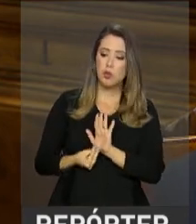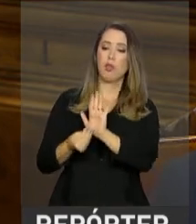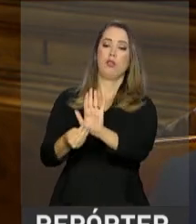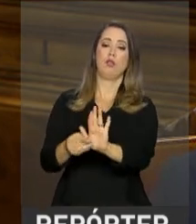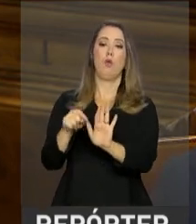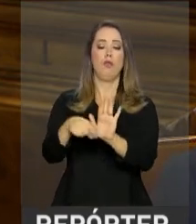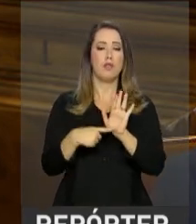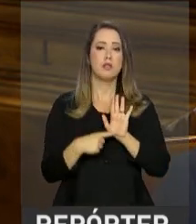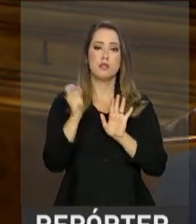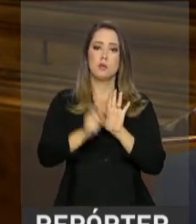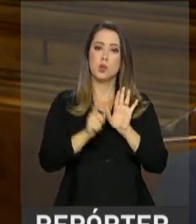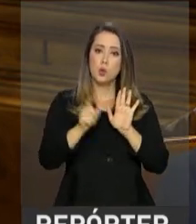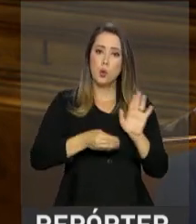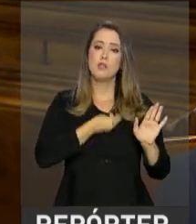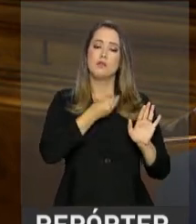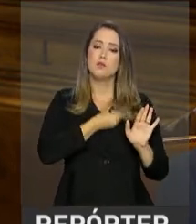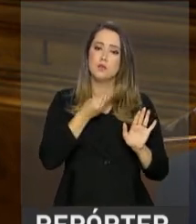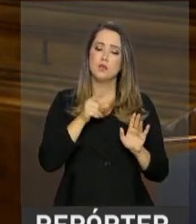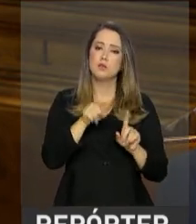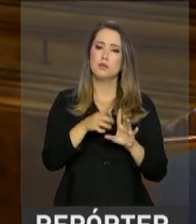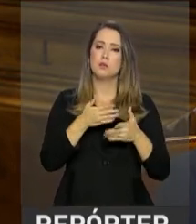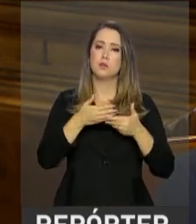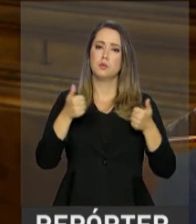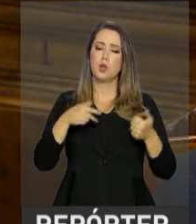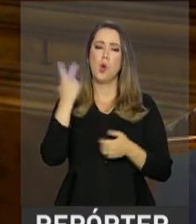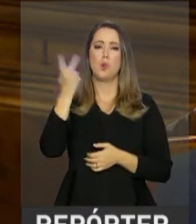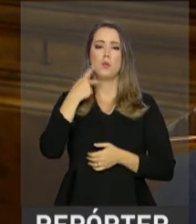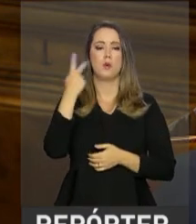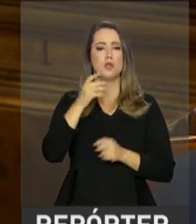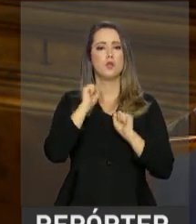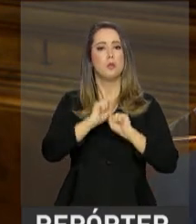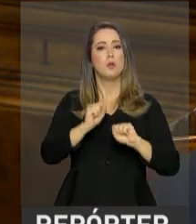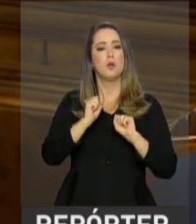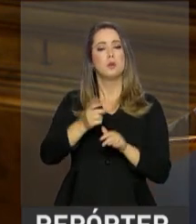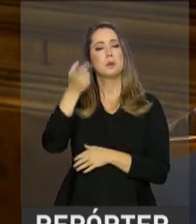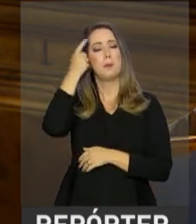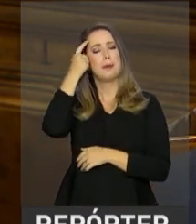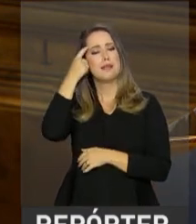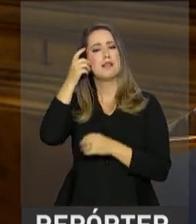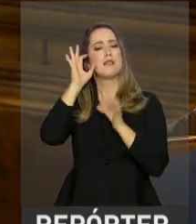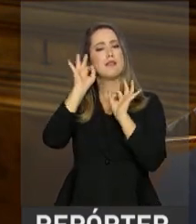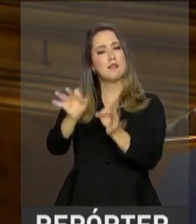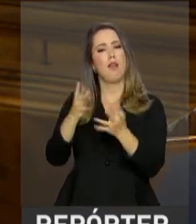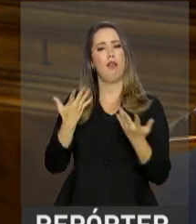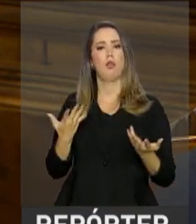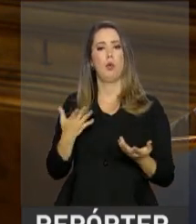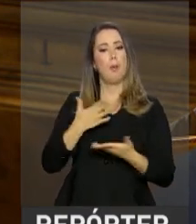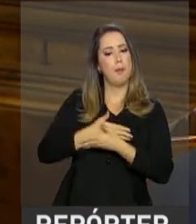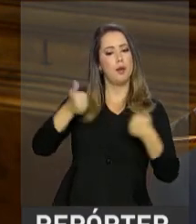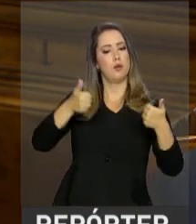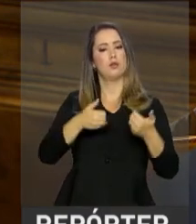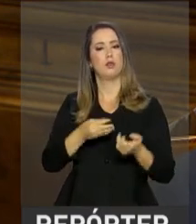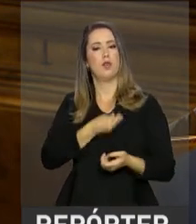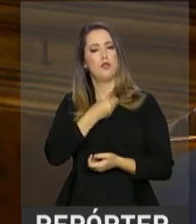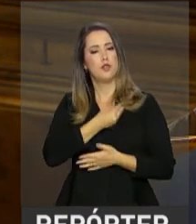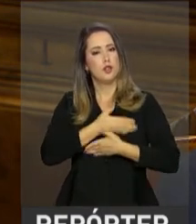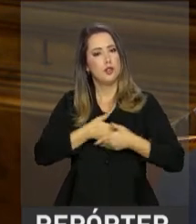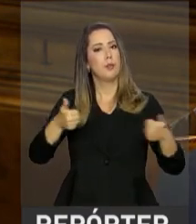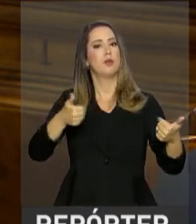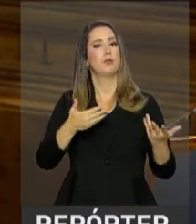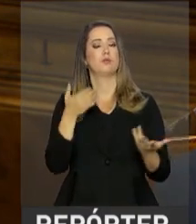essas pessoas para que políticas públicas possam ser pensadas no sentido de melhorar a qualidade de